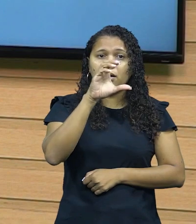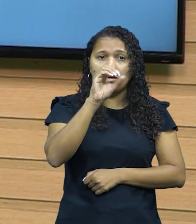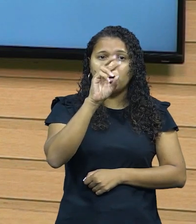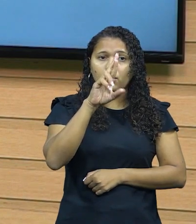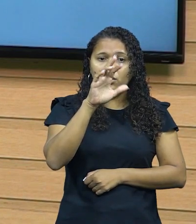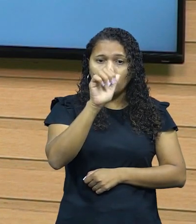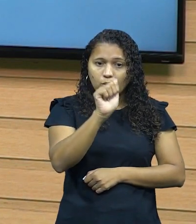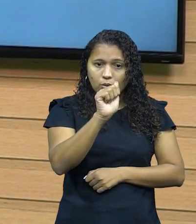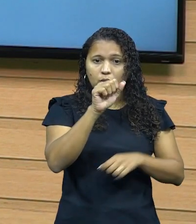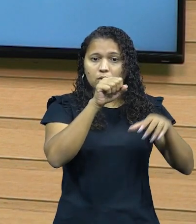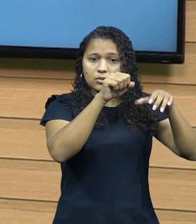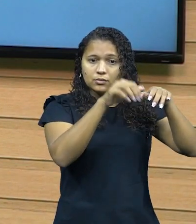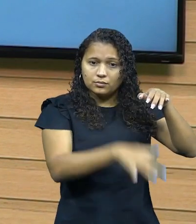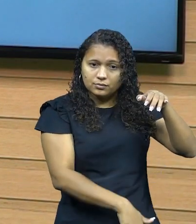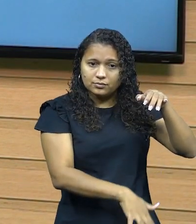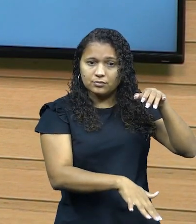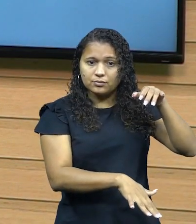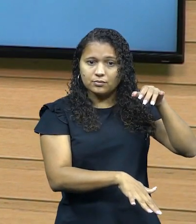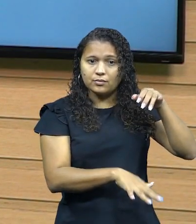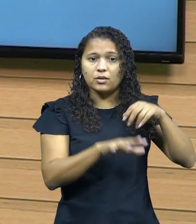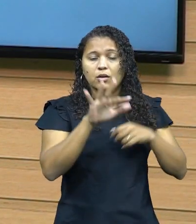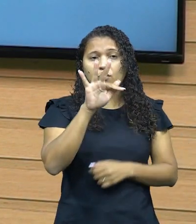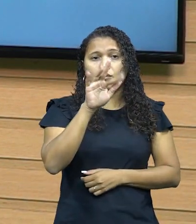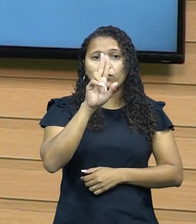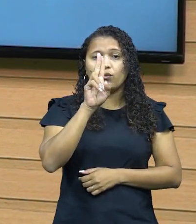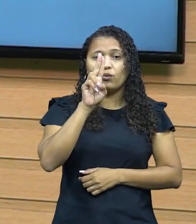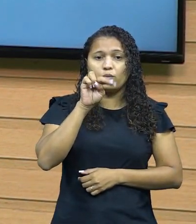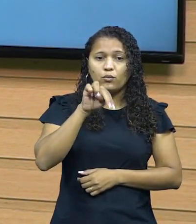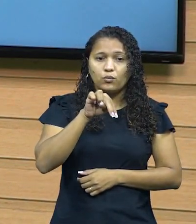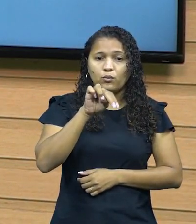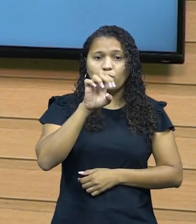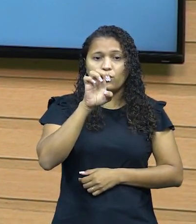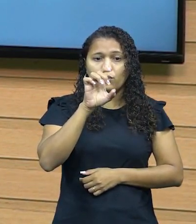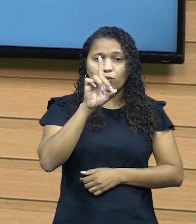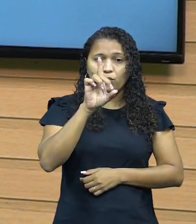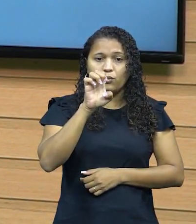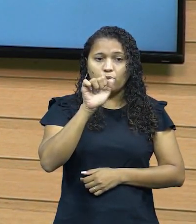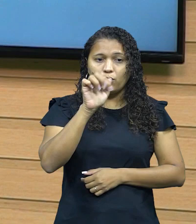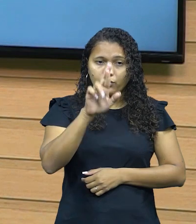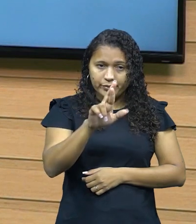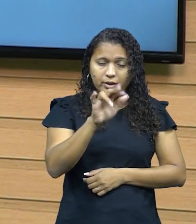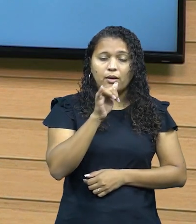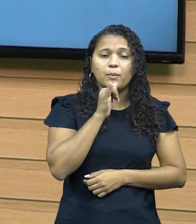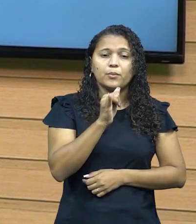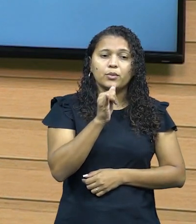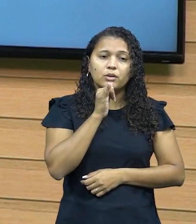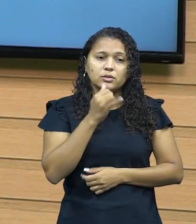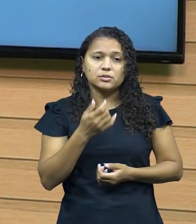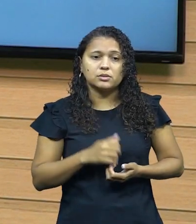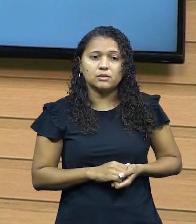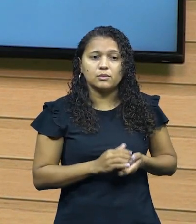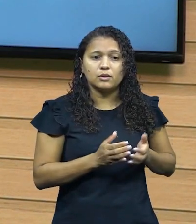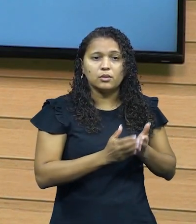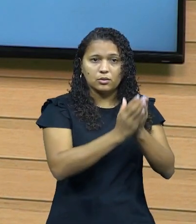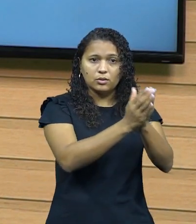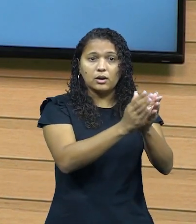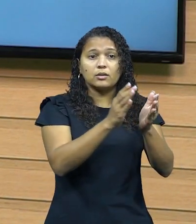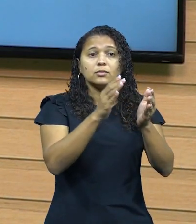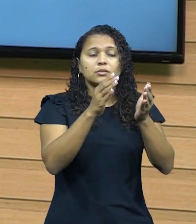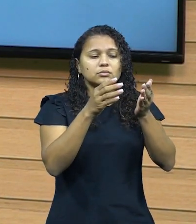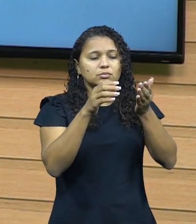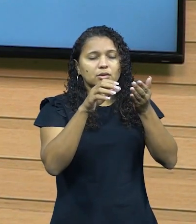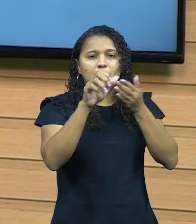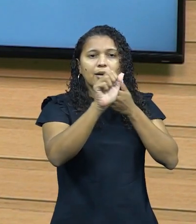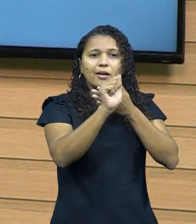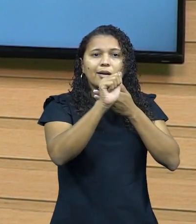é solta na área onde a gente para o navio? Então, é na parte do fundeador. Então, quando você vai soltar